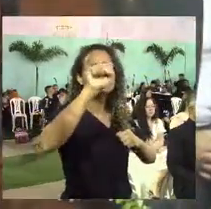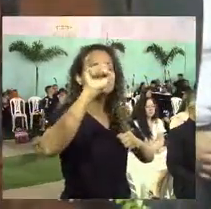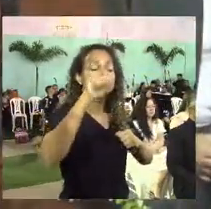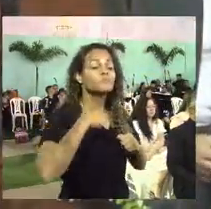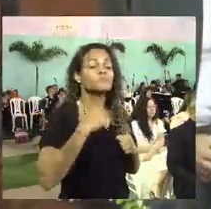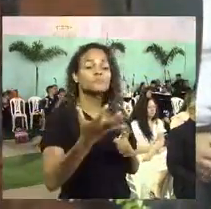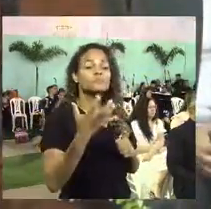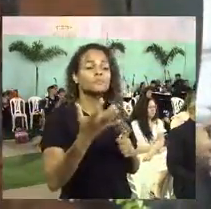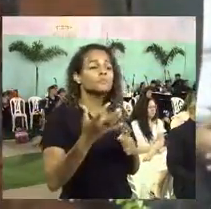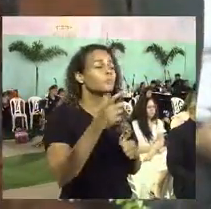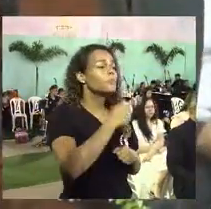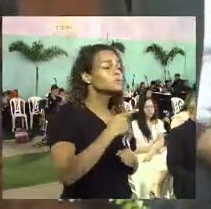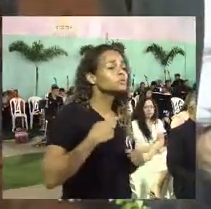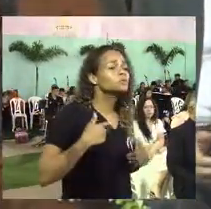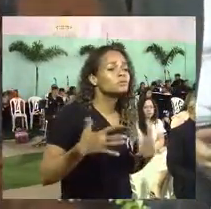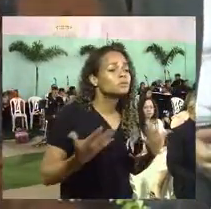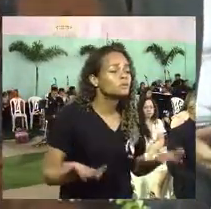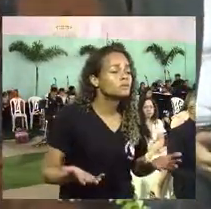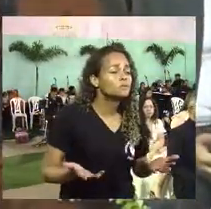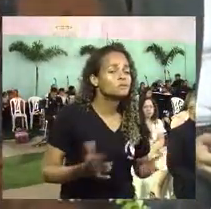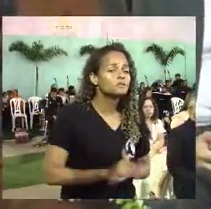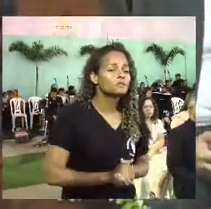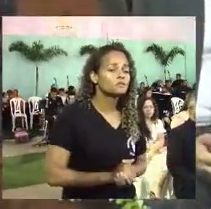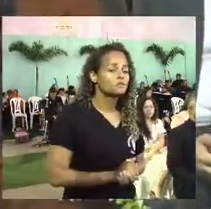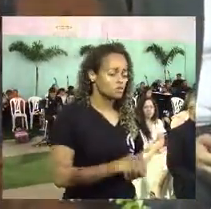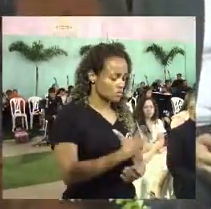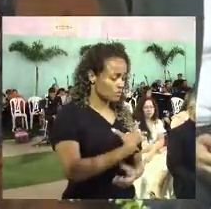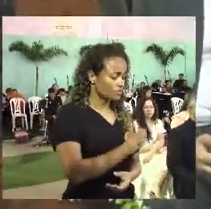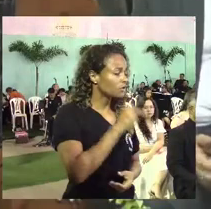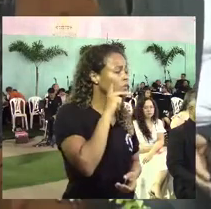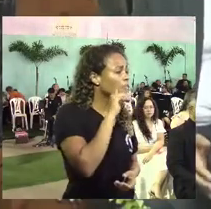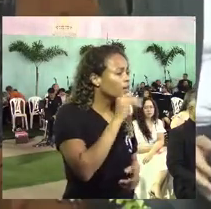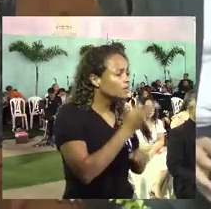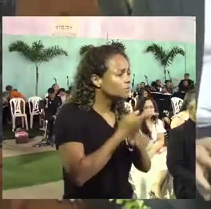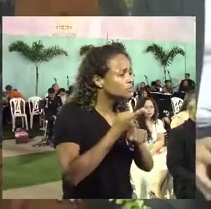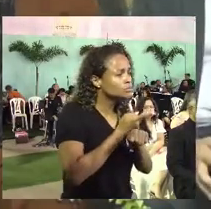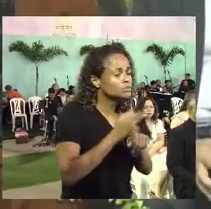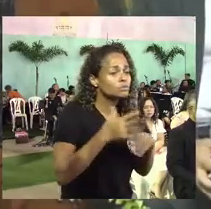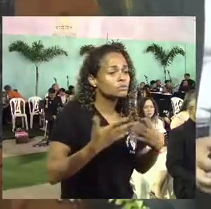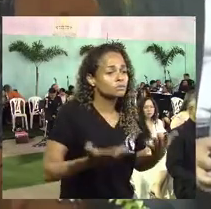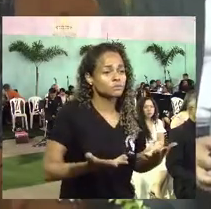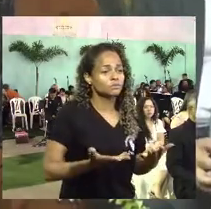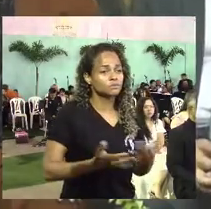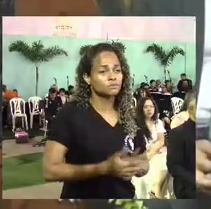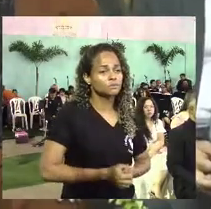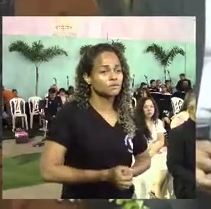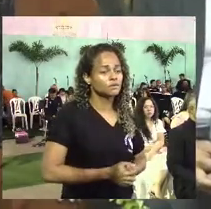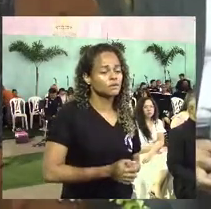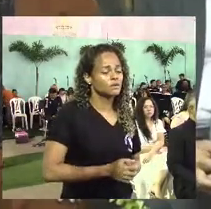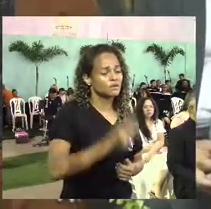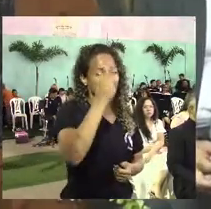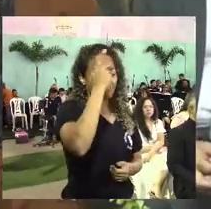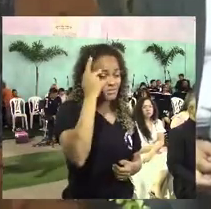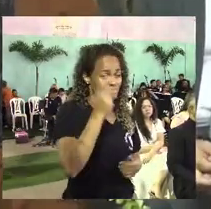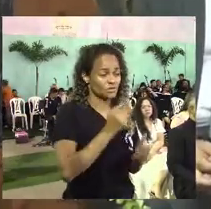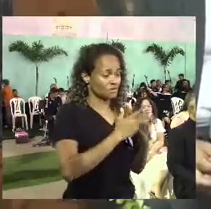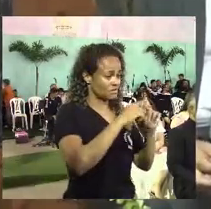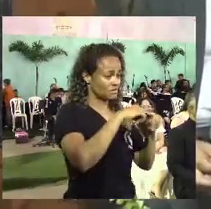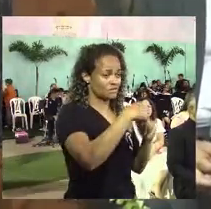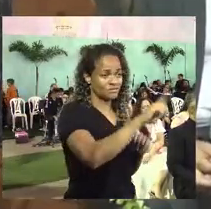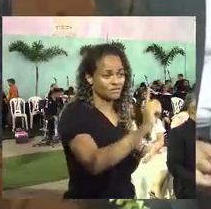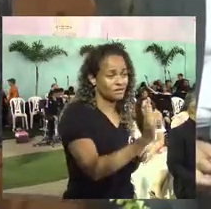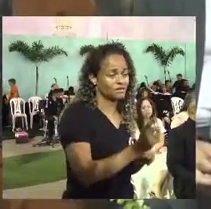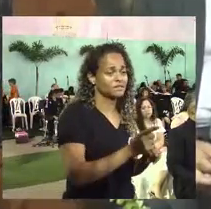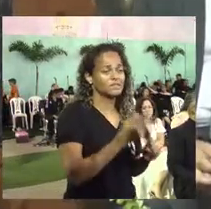procurando pastor era os filhos procurando os pais crentes Deus desviado procurando os